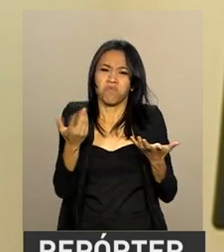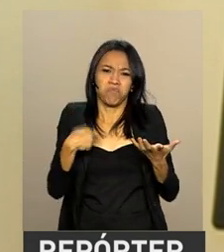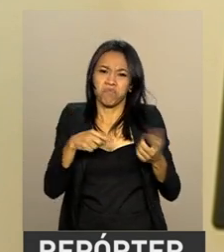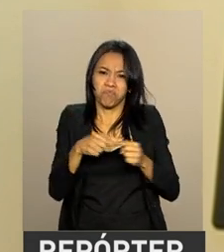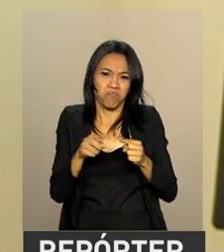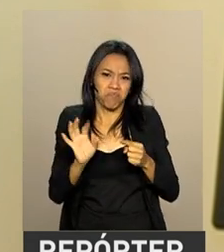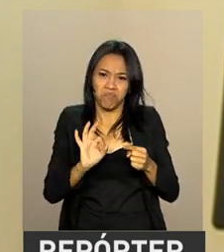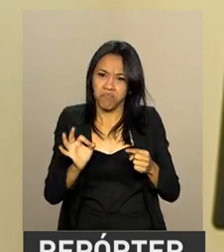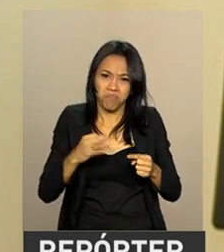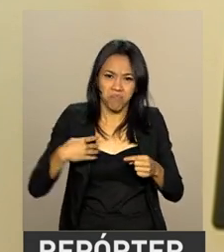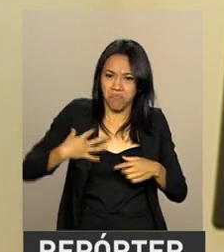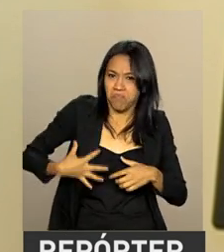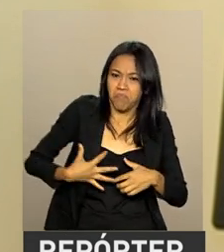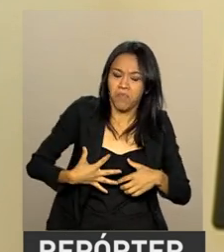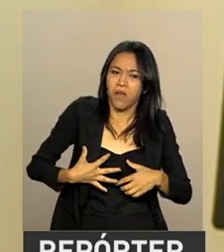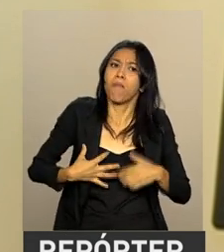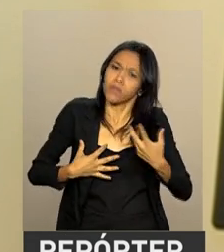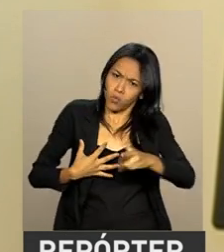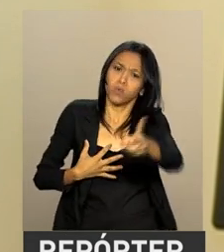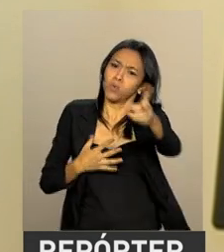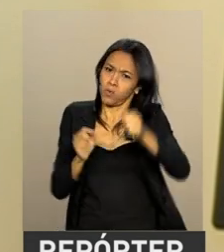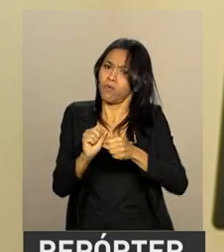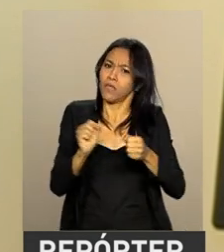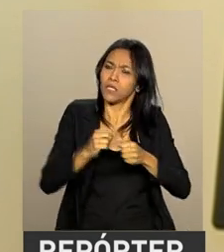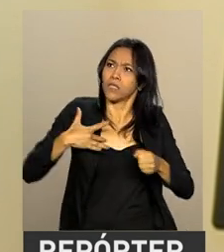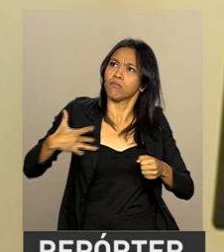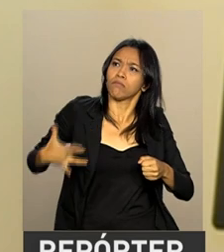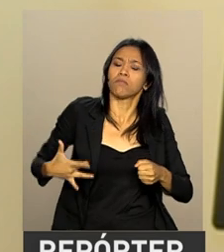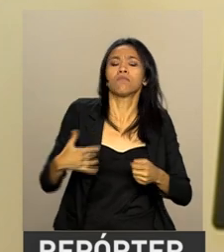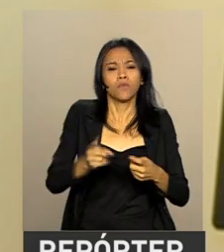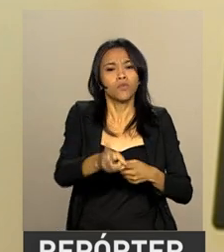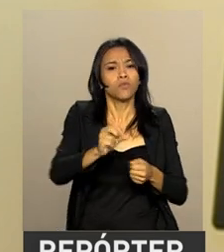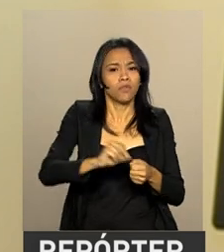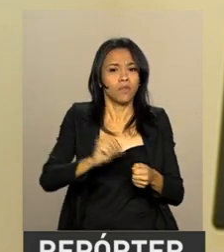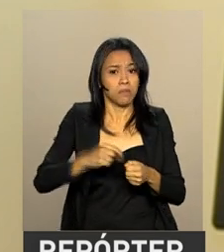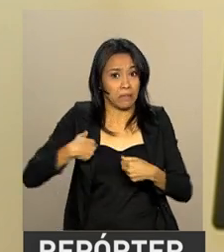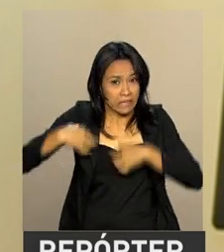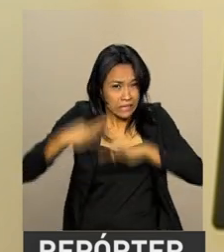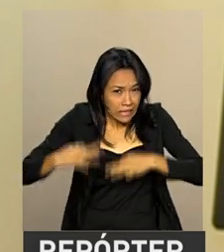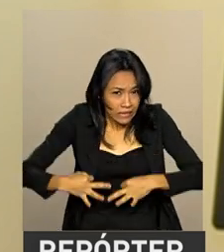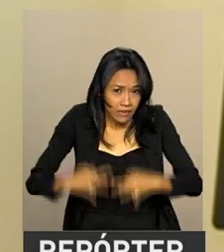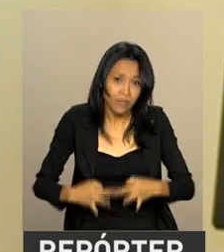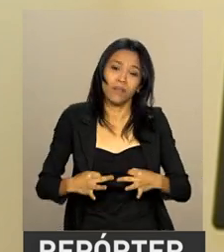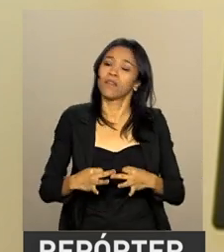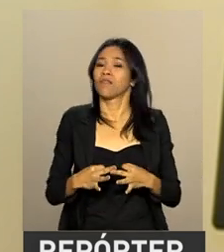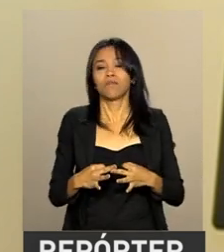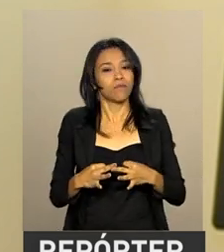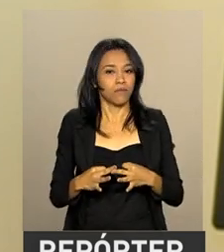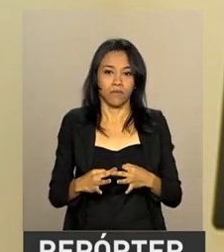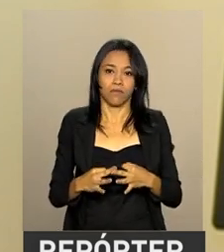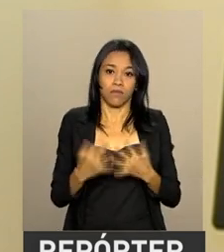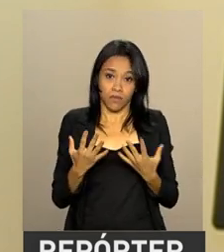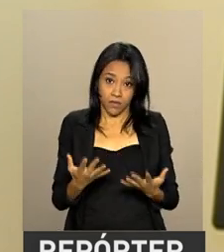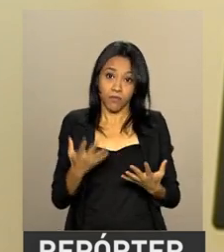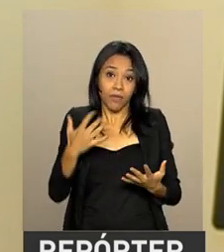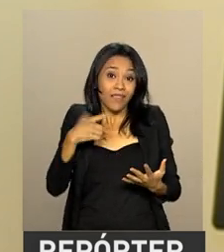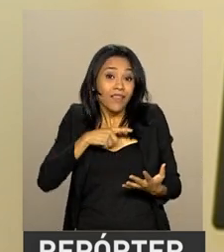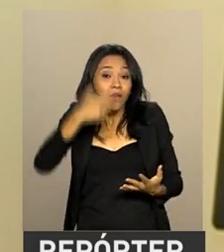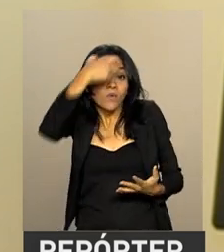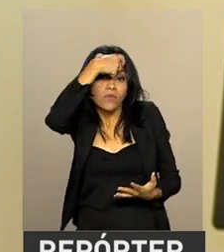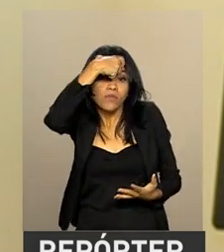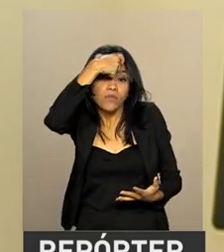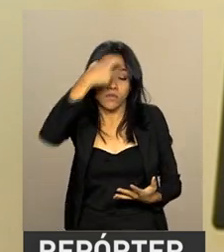autoexame. Mas isso não quer dizer que a mulher não deva palpar as próprias mamas, se conhecer, conhecer o próprio corpo, que isso a gente chama de uma